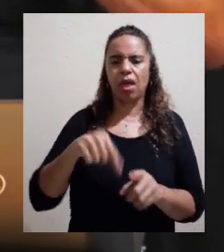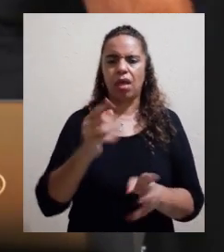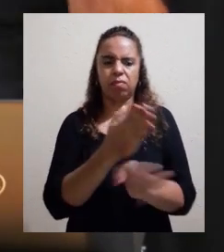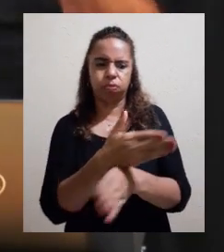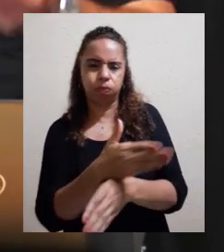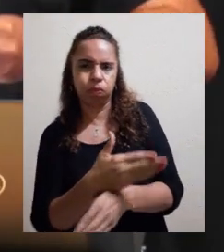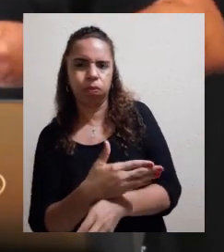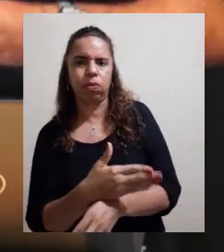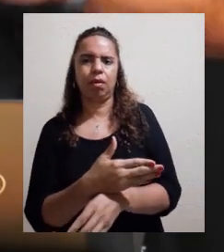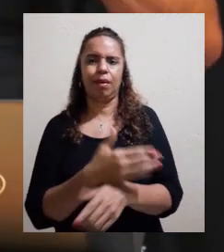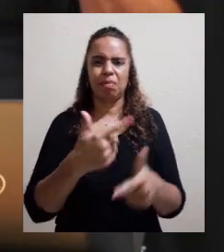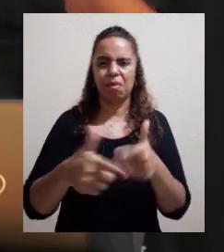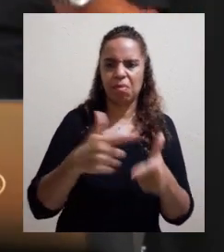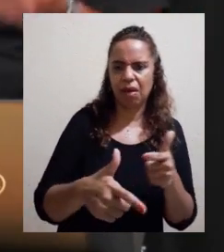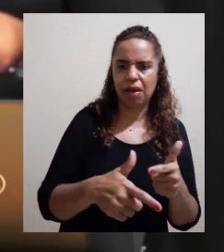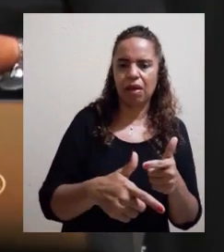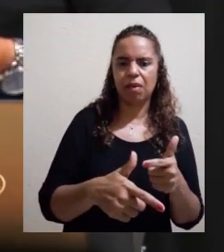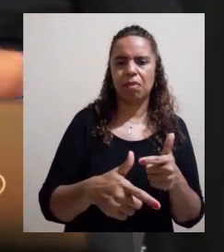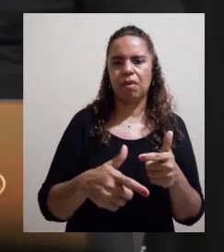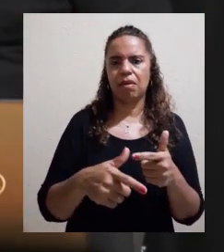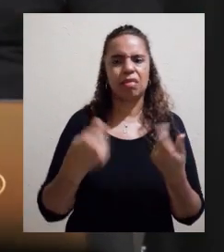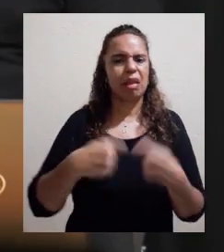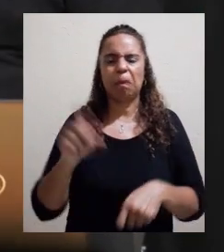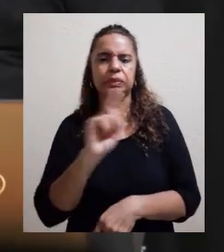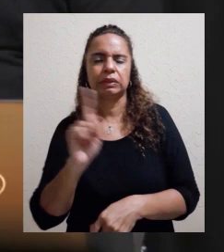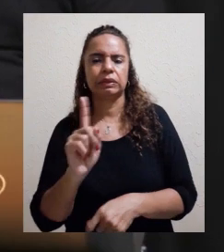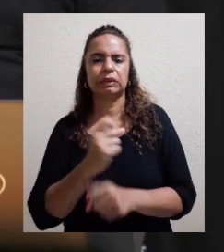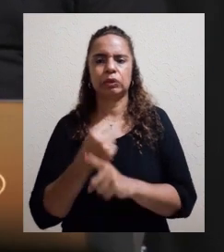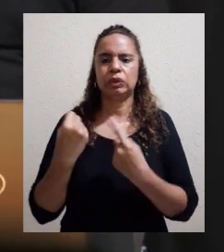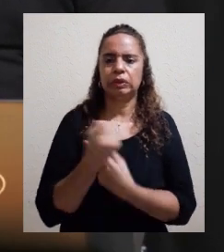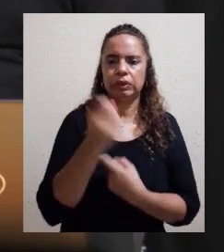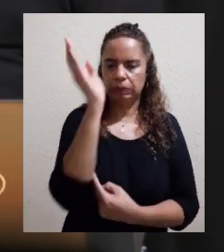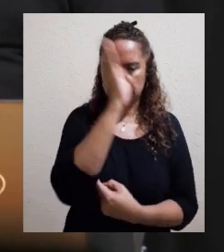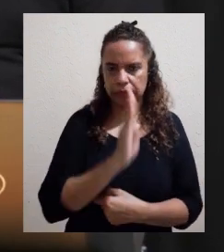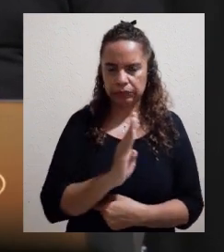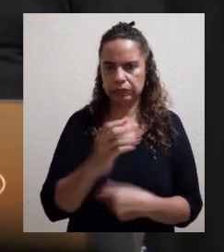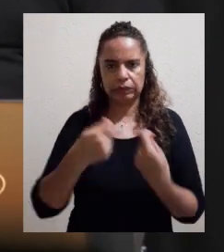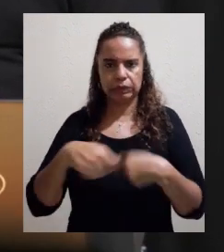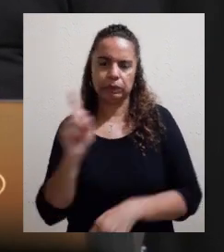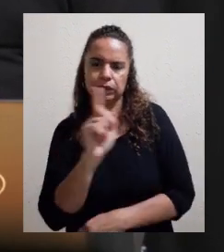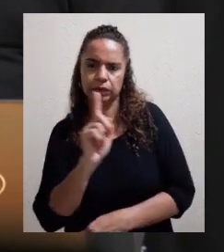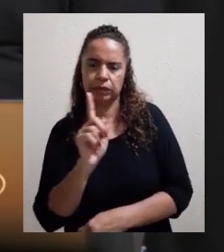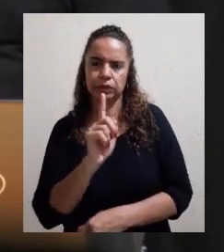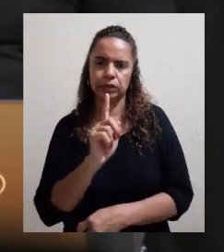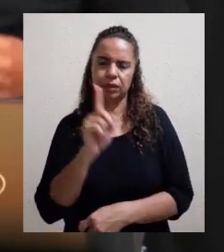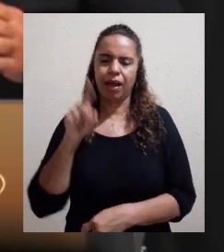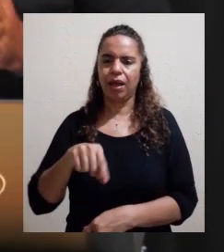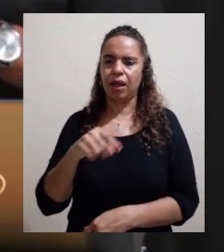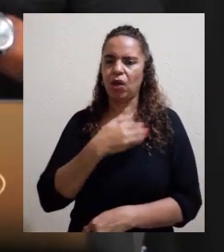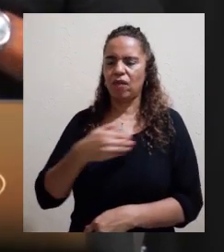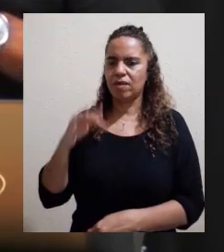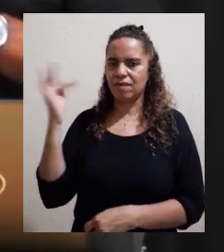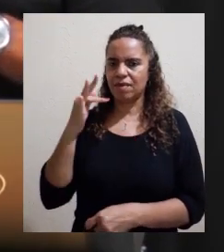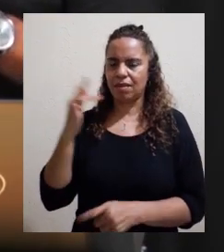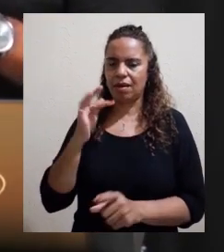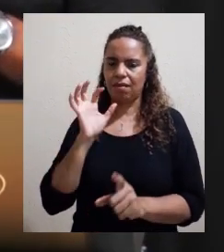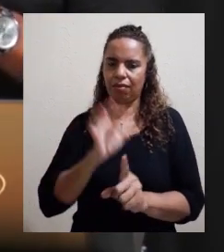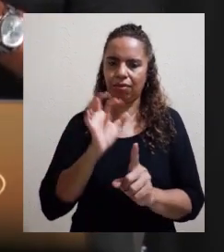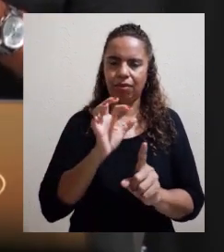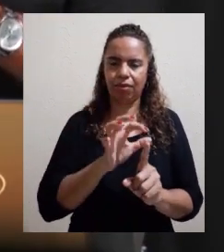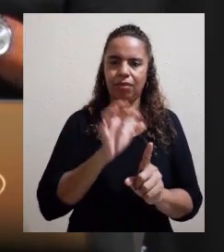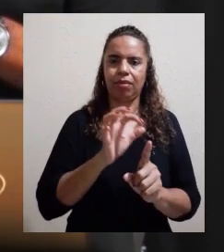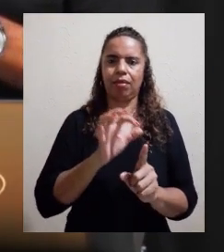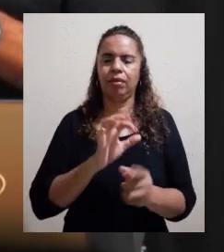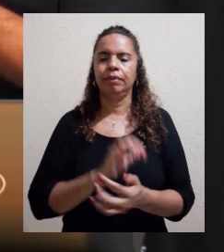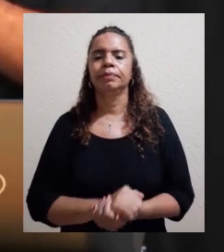fosse eficiente, não fosse eficaz, fosse menos necessário nessa perspectiva. Se você